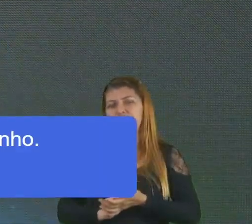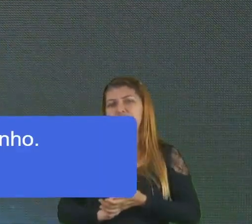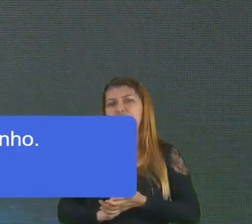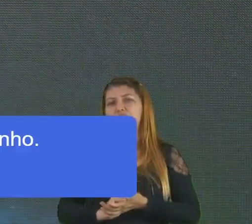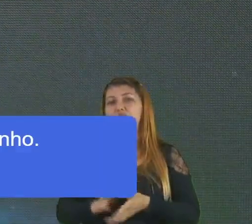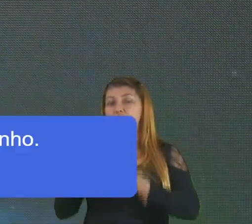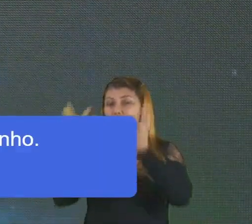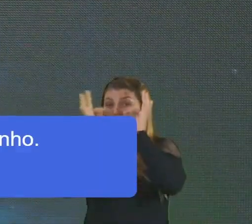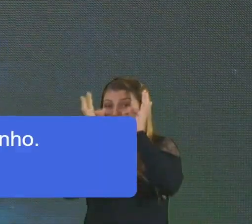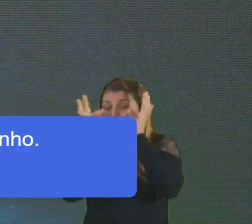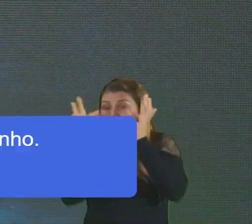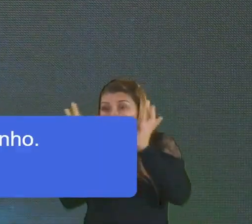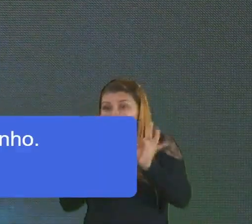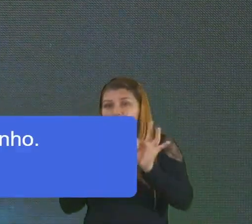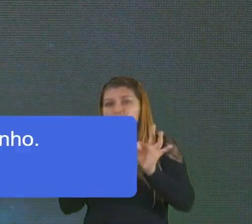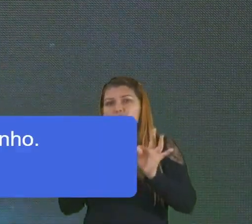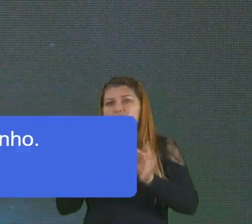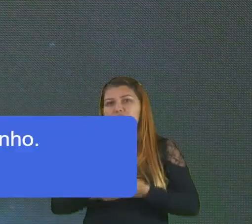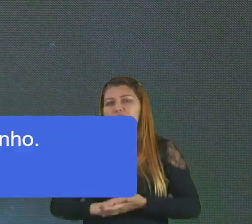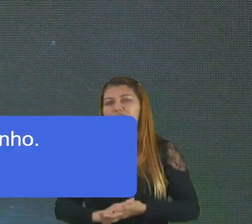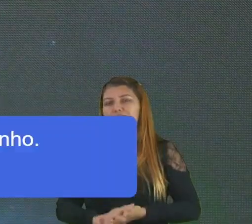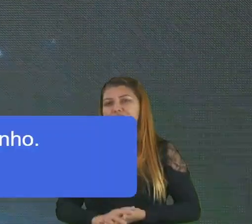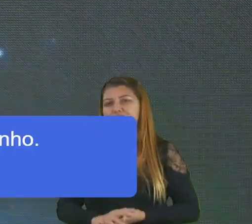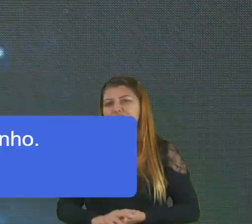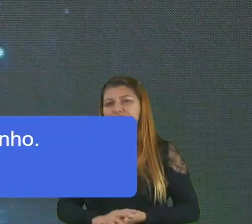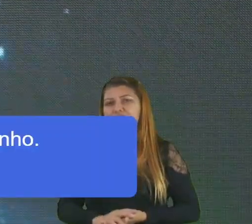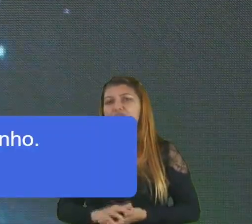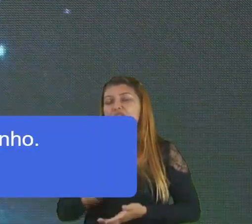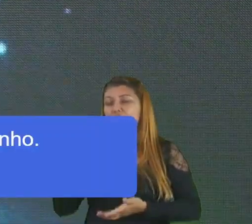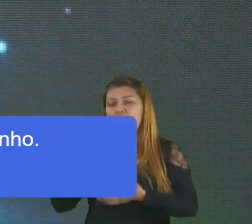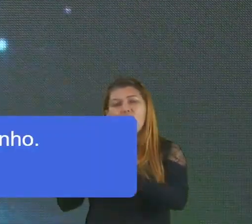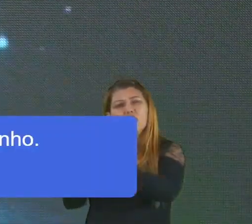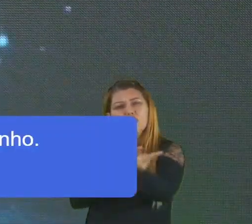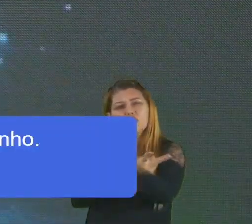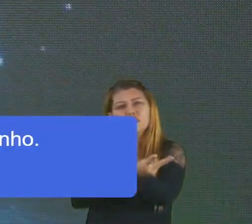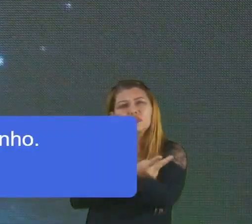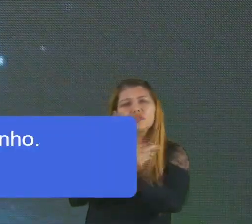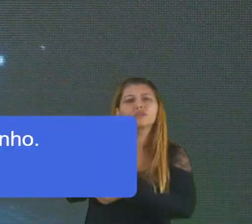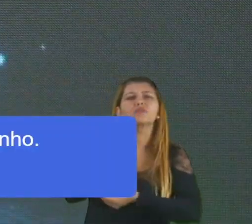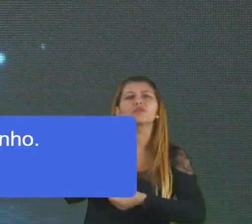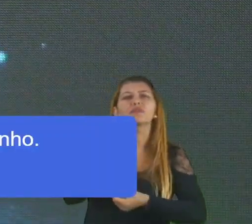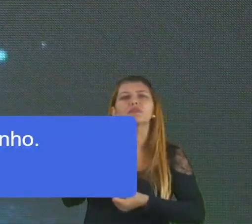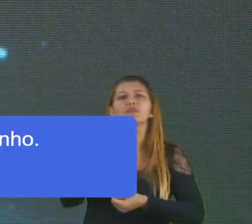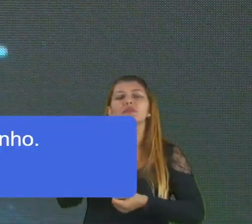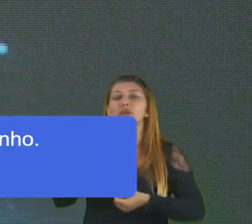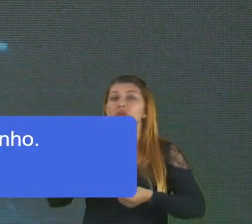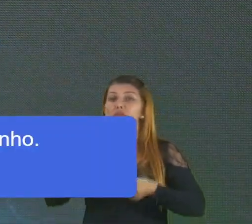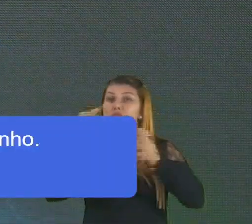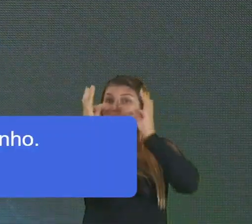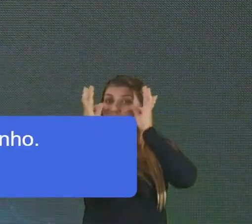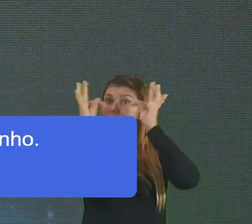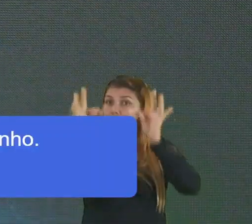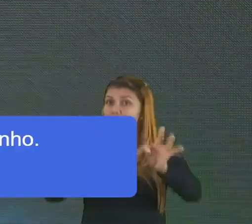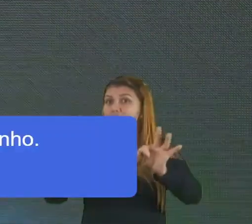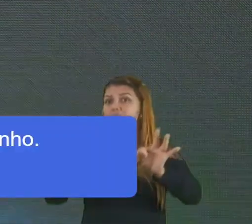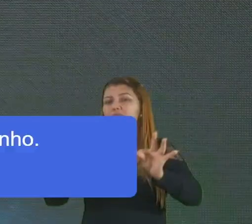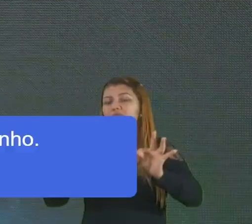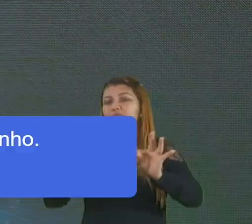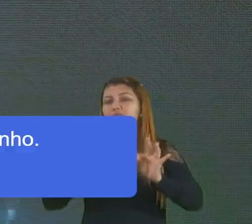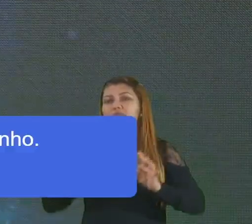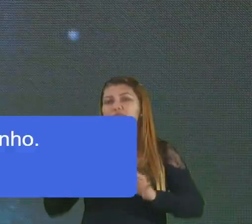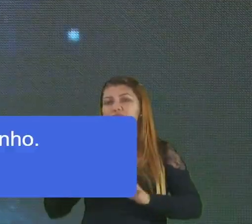deis testemunho. Versículo 13: isso vos acontecerá para que deis testemunho.